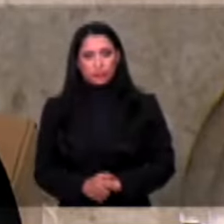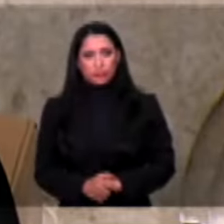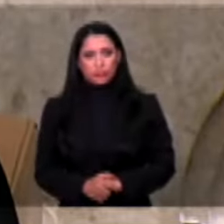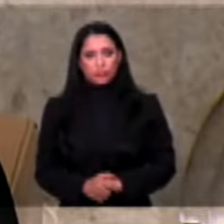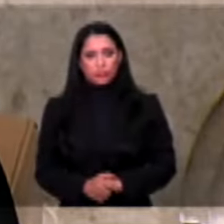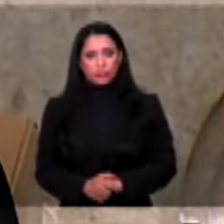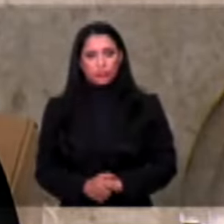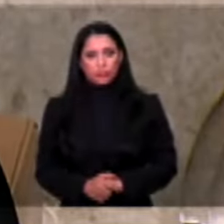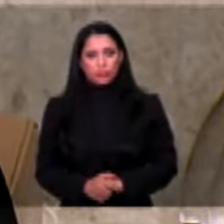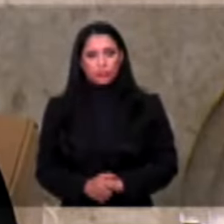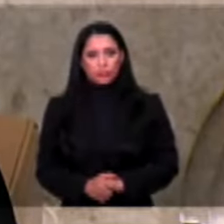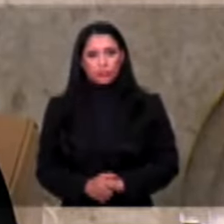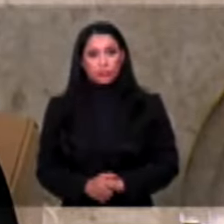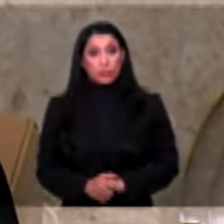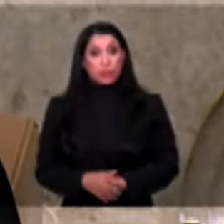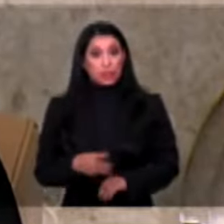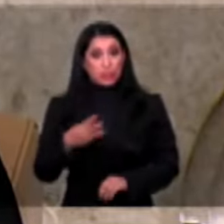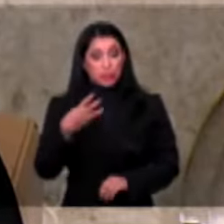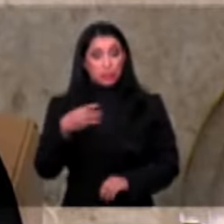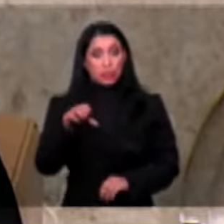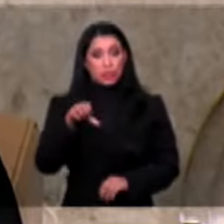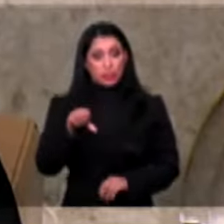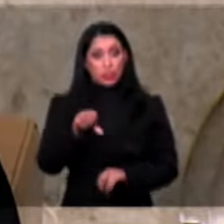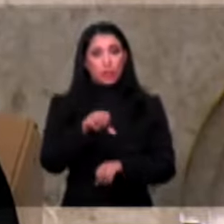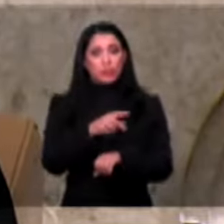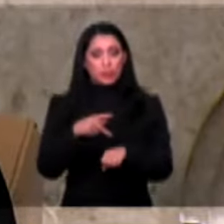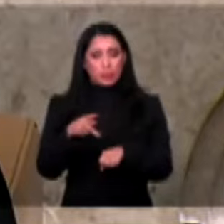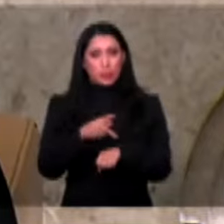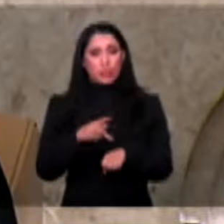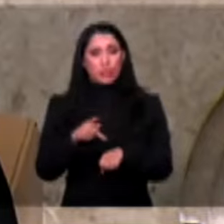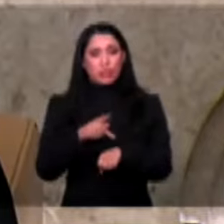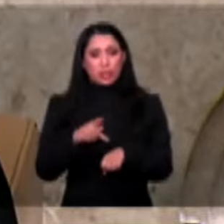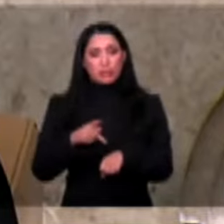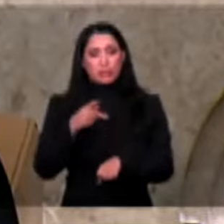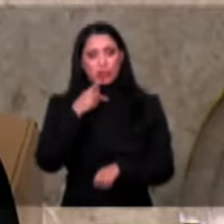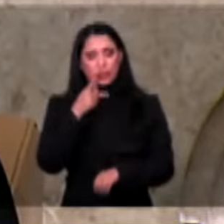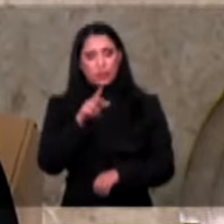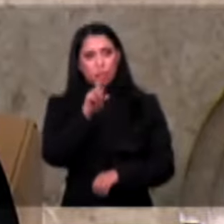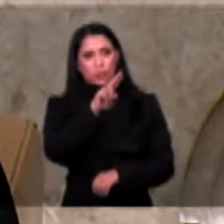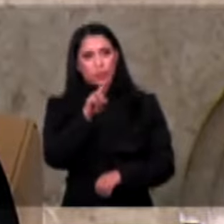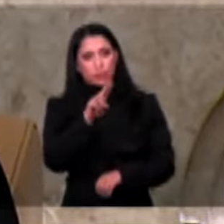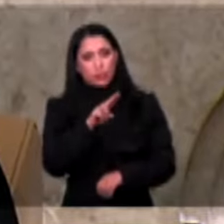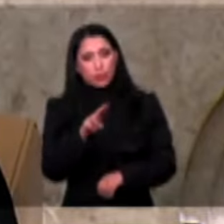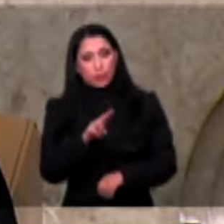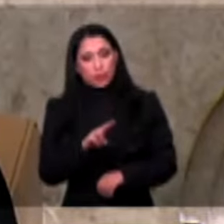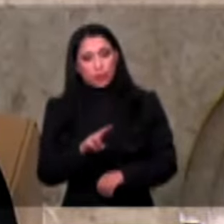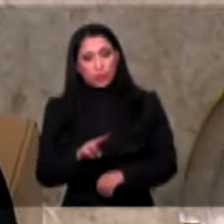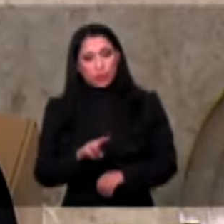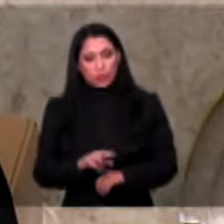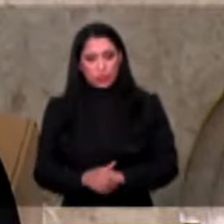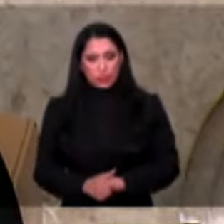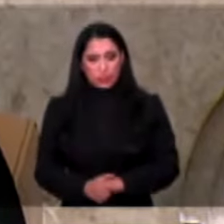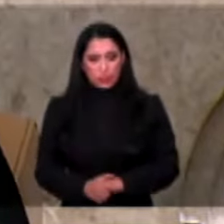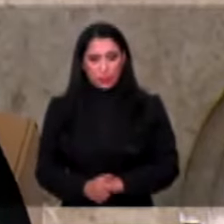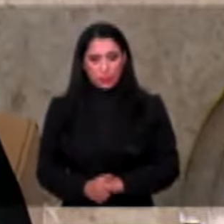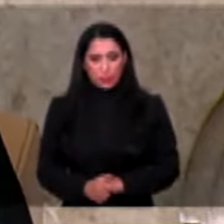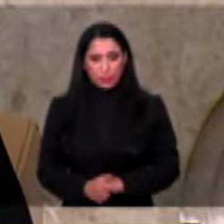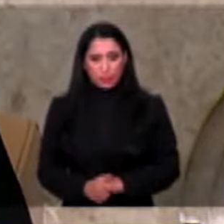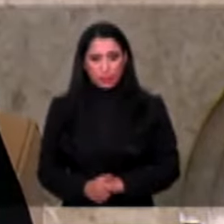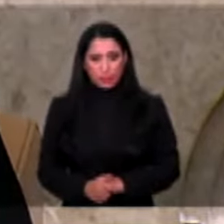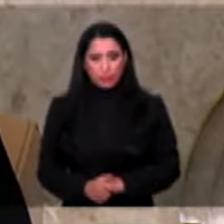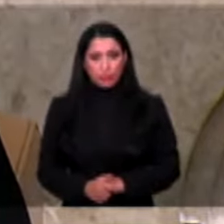República Helênica da Grécia, República Tcheca, República Unida da Tanzânia.